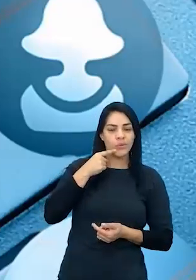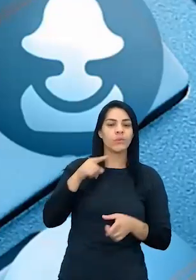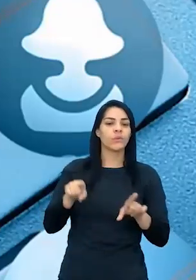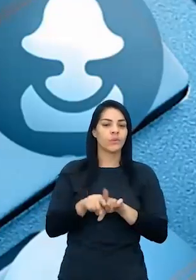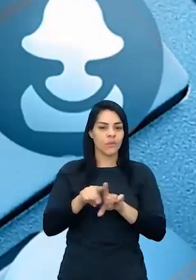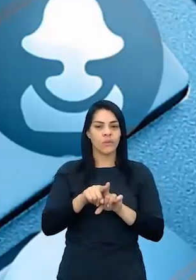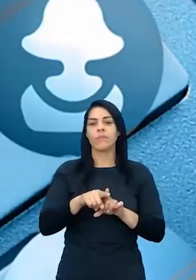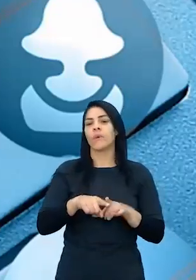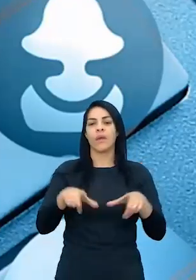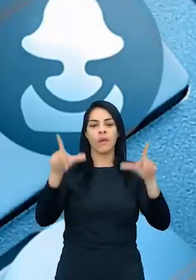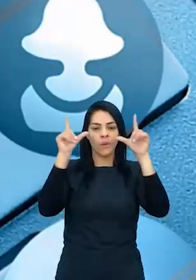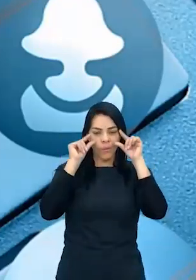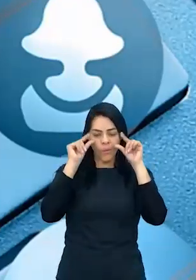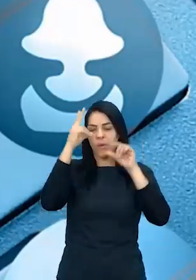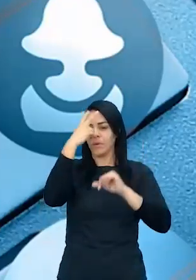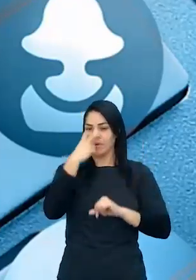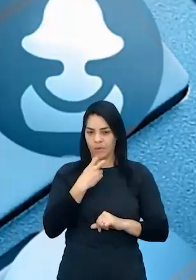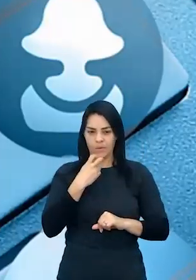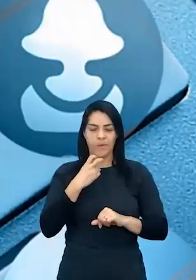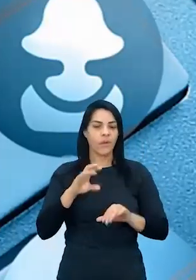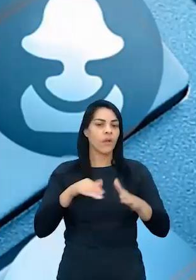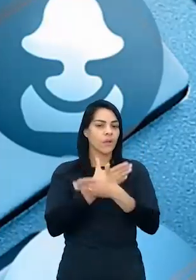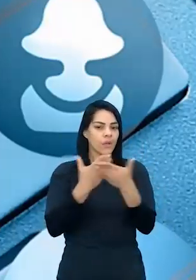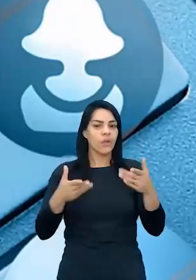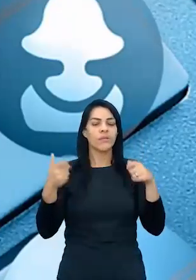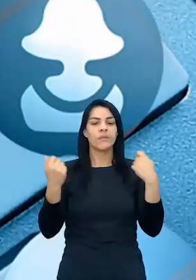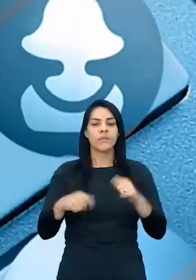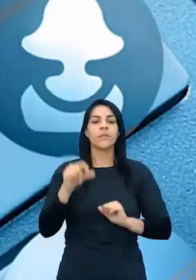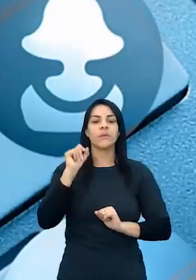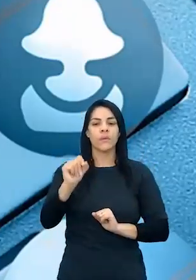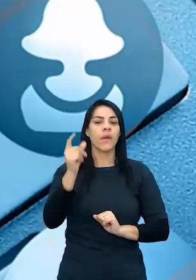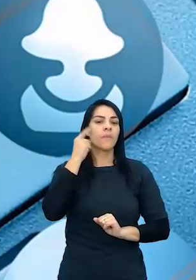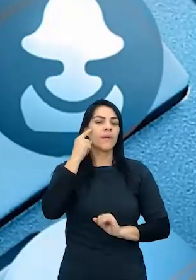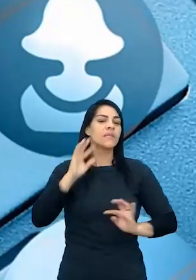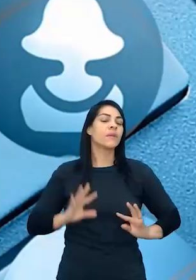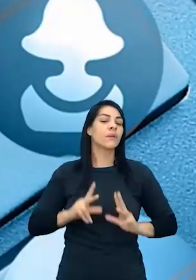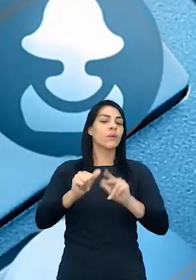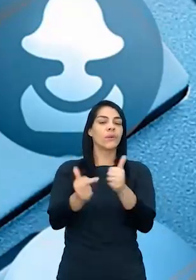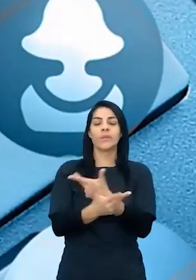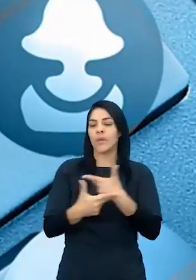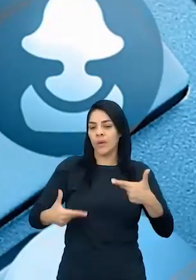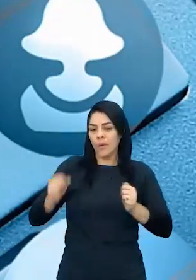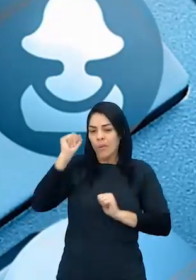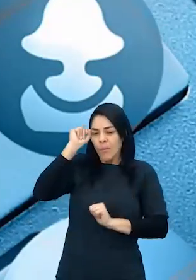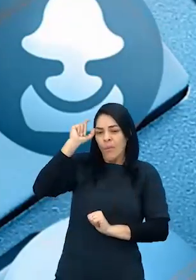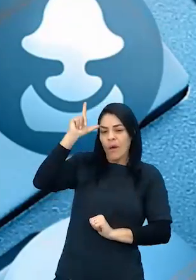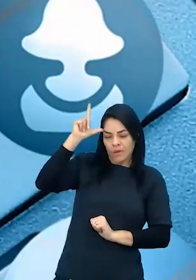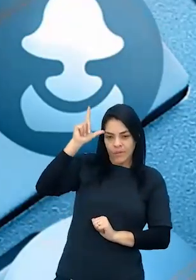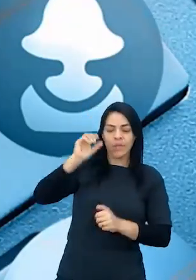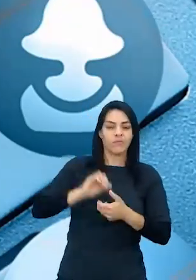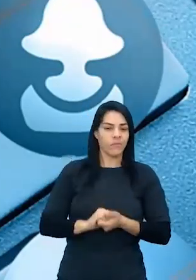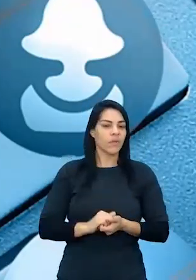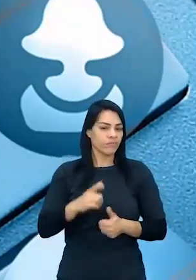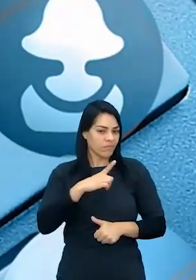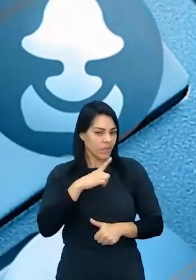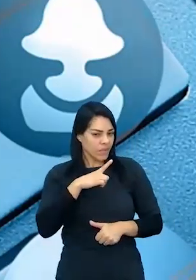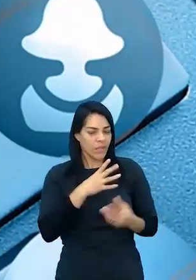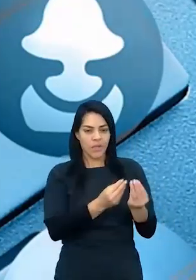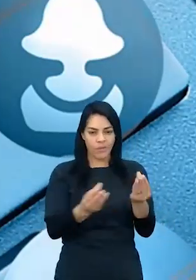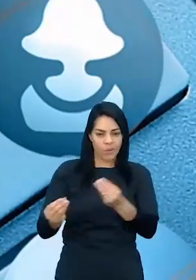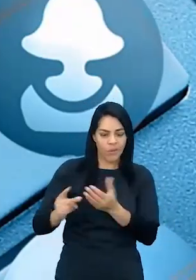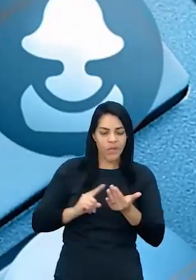muito da imagem. Então, percebe que a gente precisa ir pensando em todos os pontos, numa cultura, né, que se reveste aí de